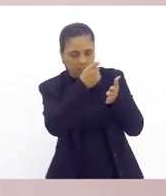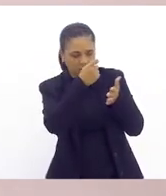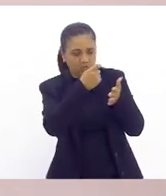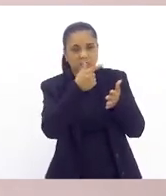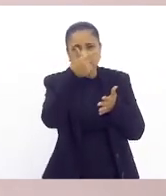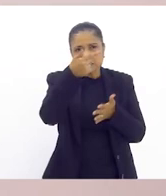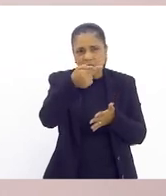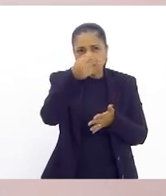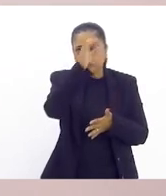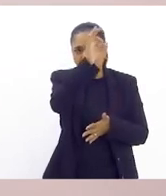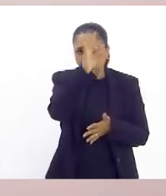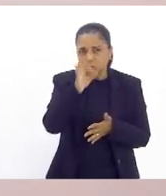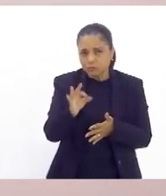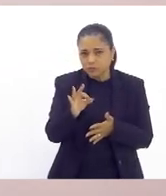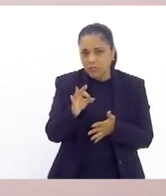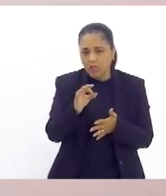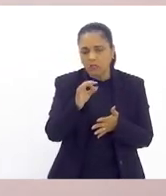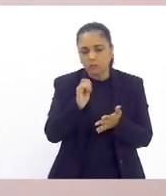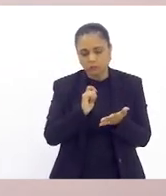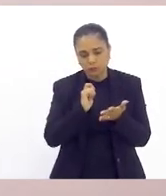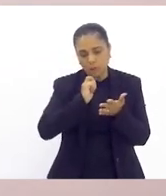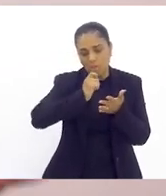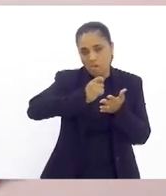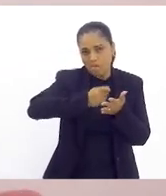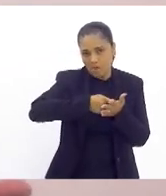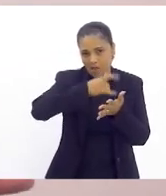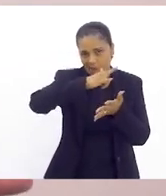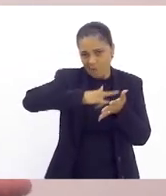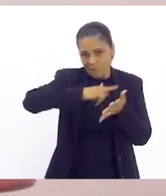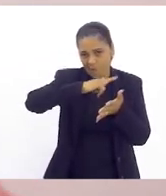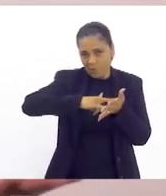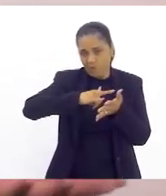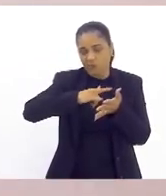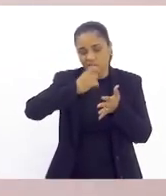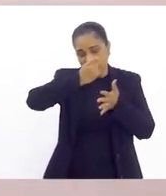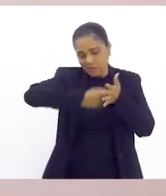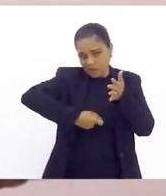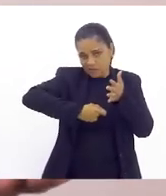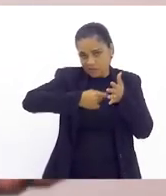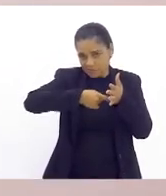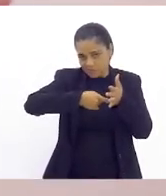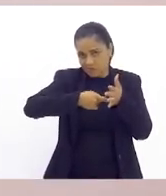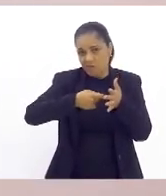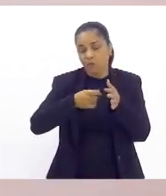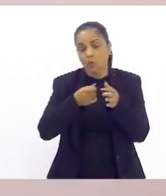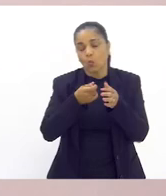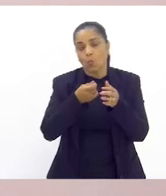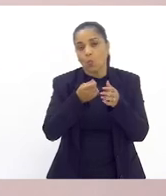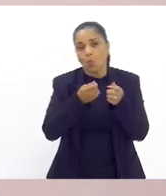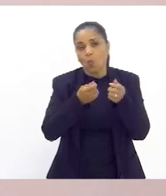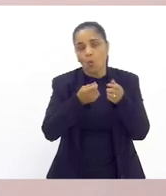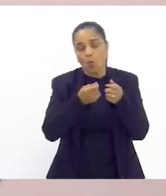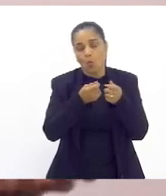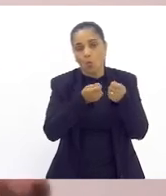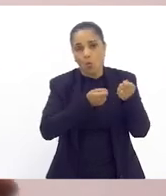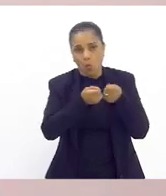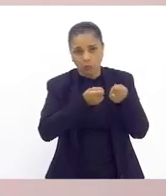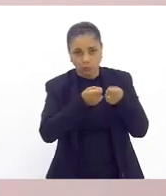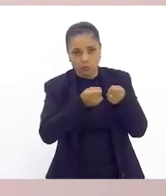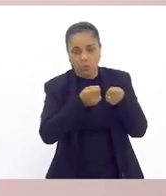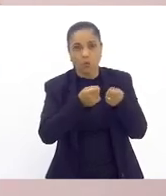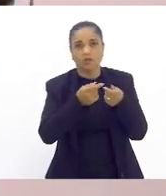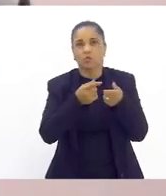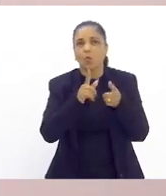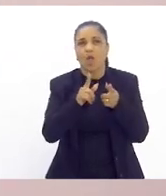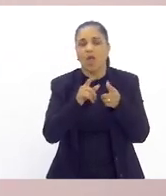contrato de concessão bom eu queria só ressaltar que o reajuste tarifário ele é concedido pela agência reguladora não é anel não